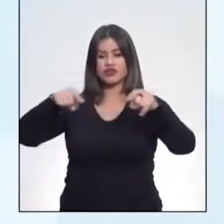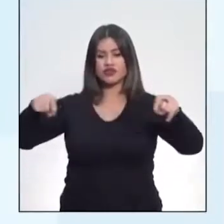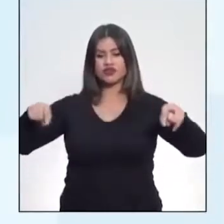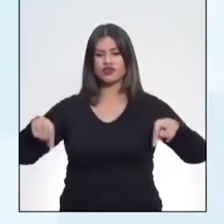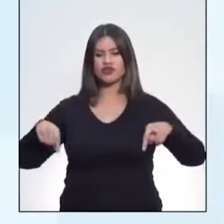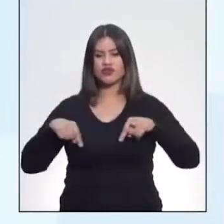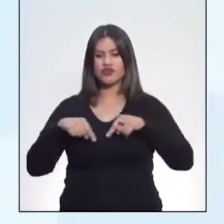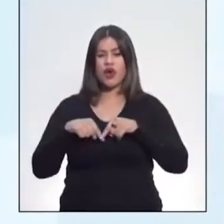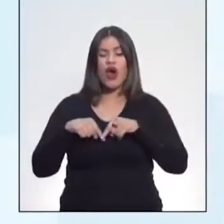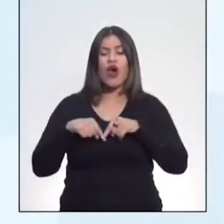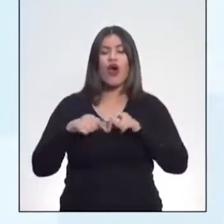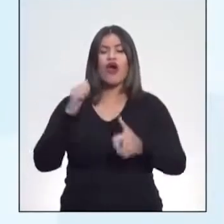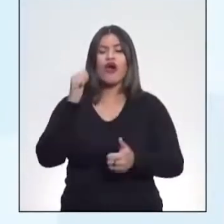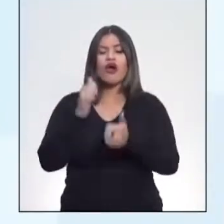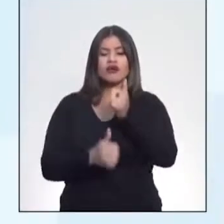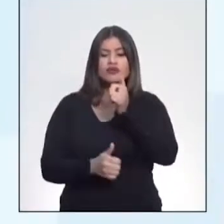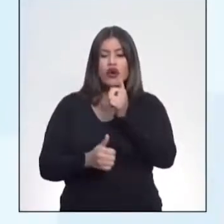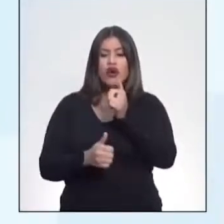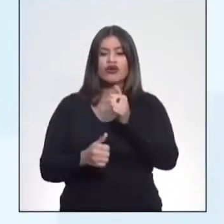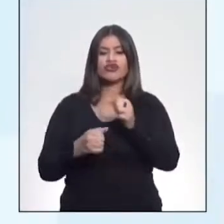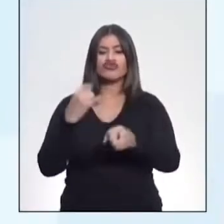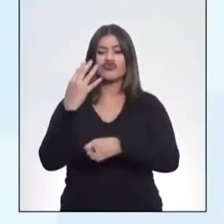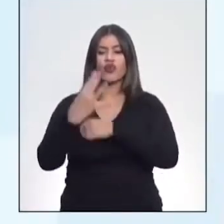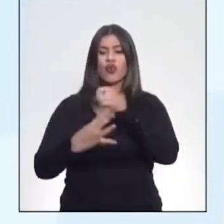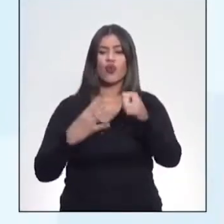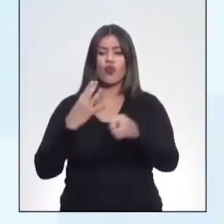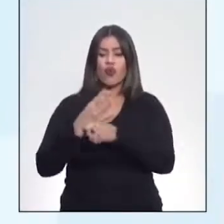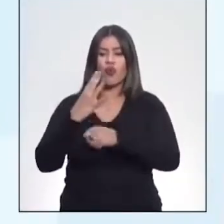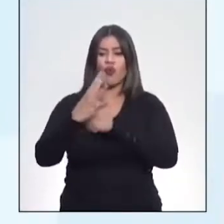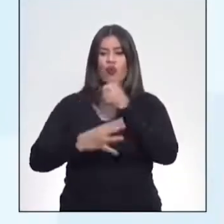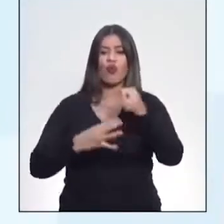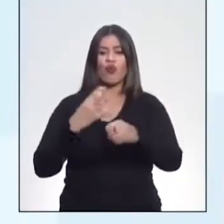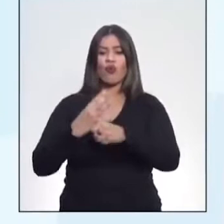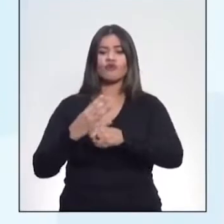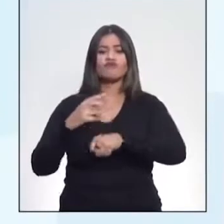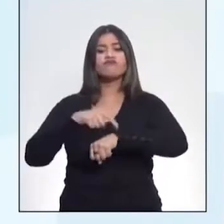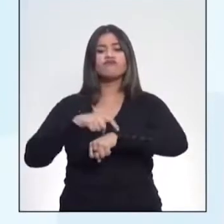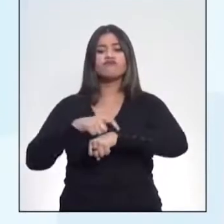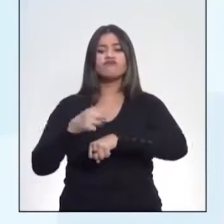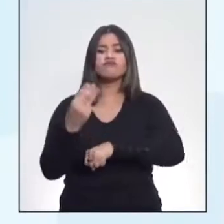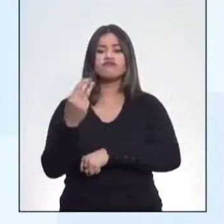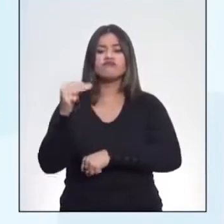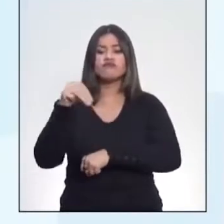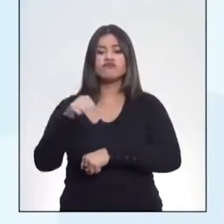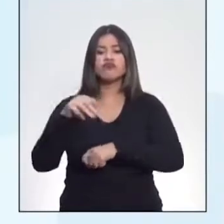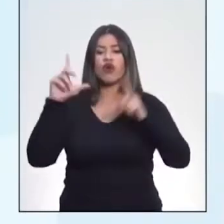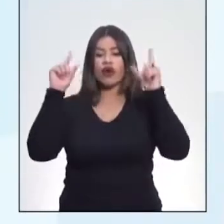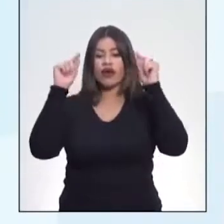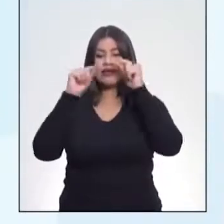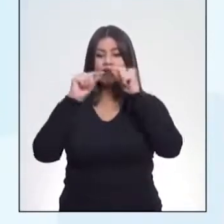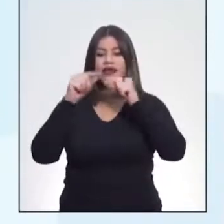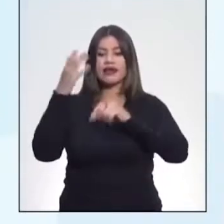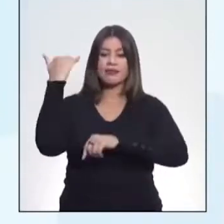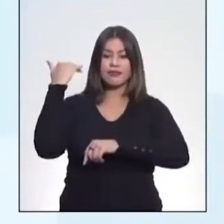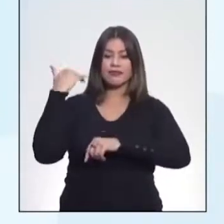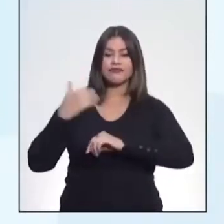quatro em quatro anos teve seu início na Grécia antiga três minutos para responder aguardamos